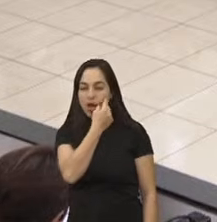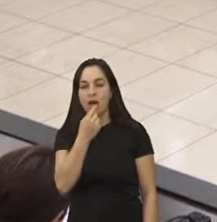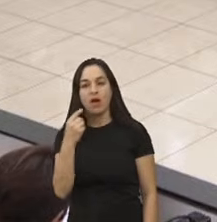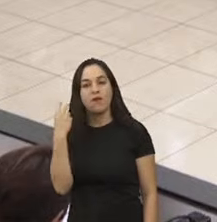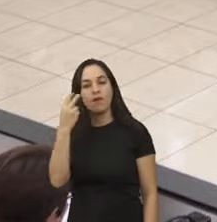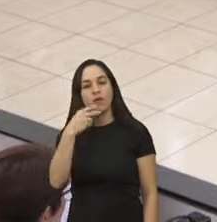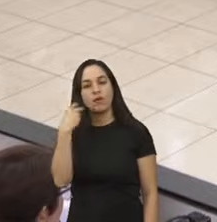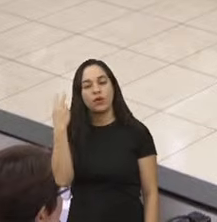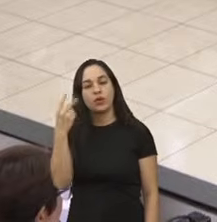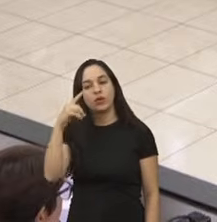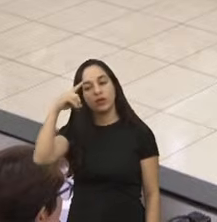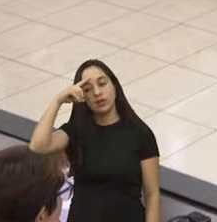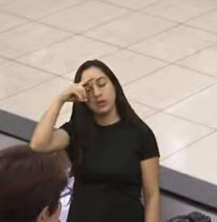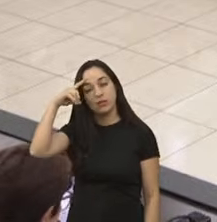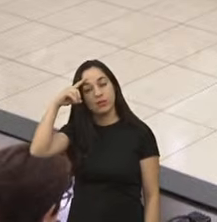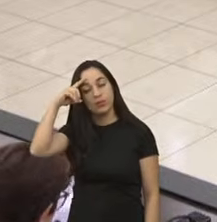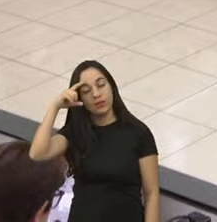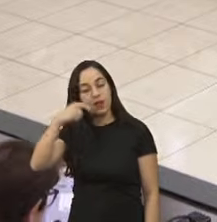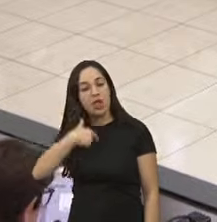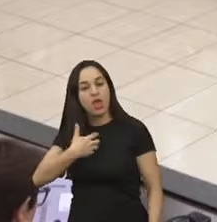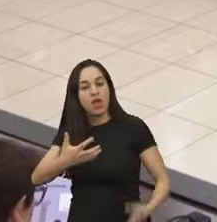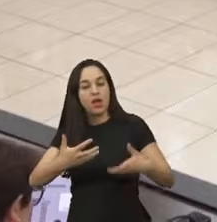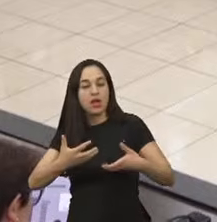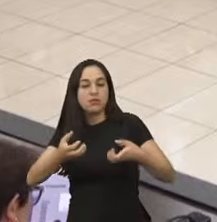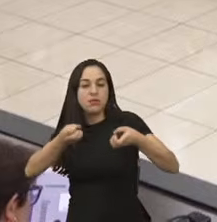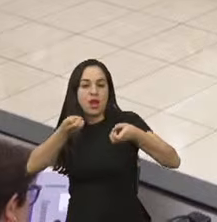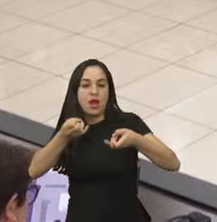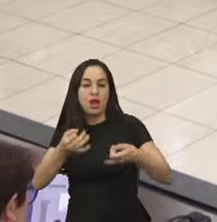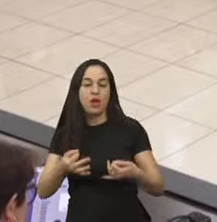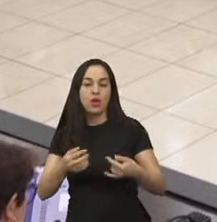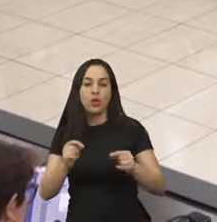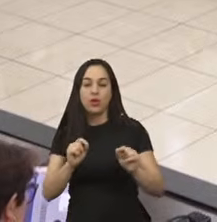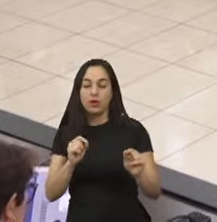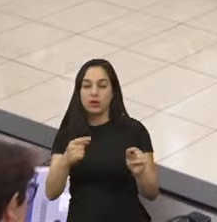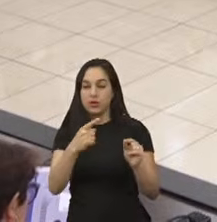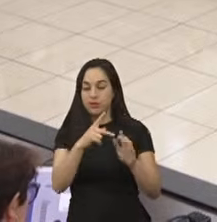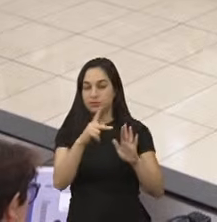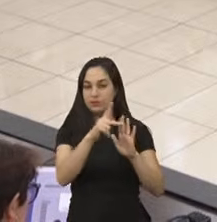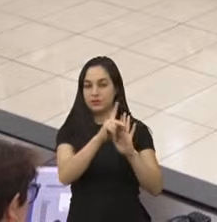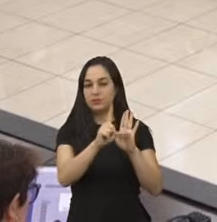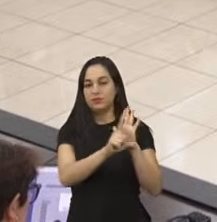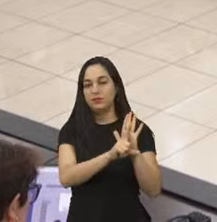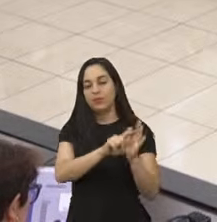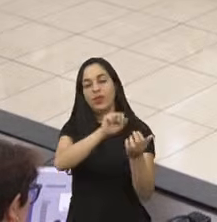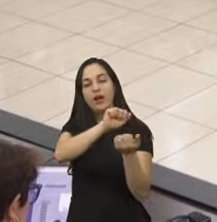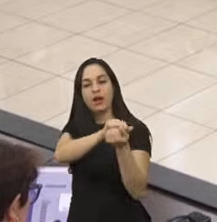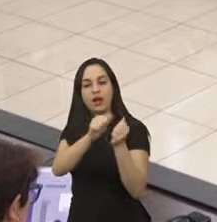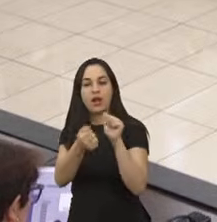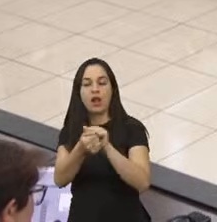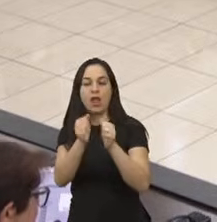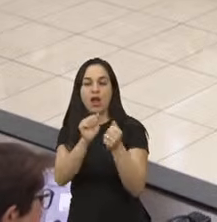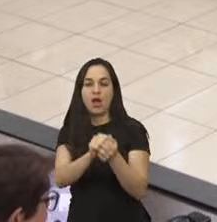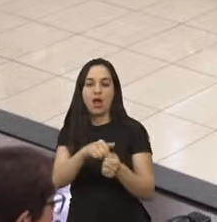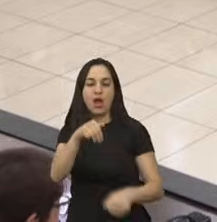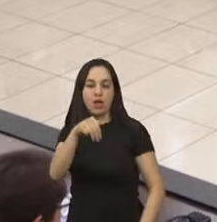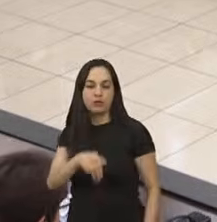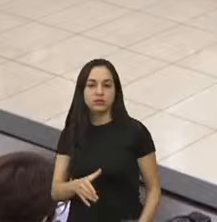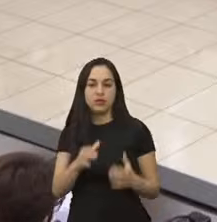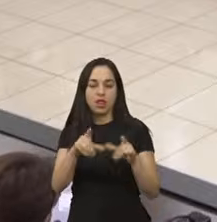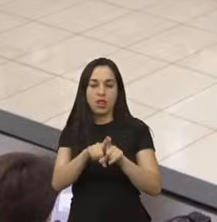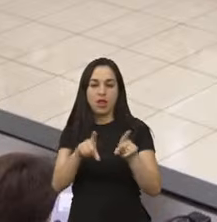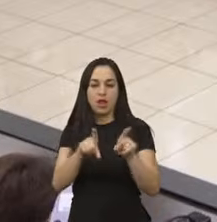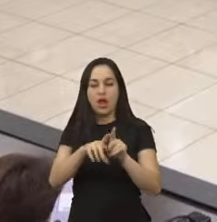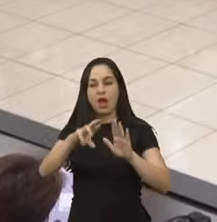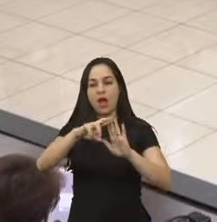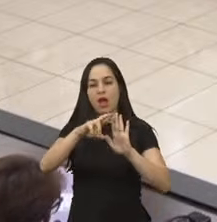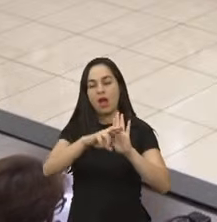Daniel Mariano? Quero ressaltar aqui minha fala. O projeto vai adequar o município às regras do programa federal, Minha Casa Minha